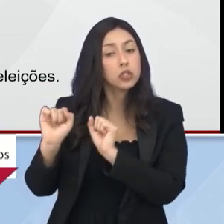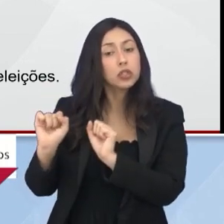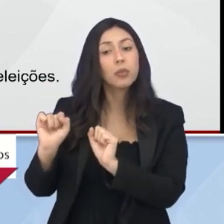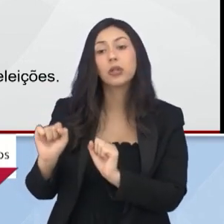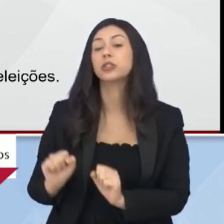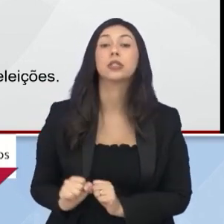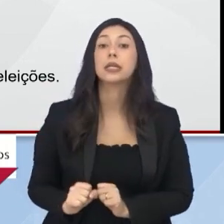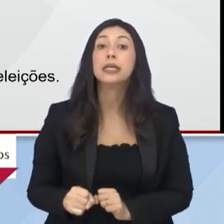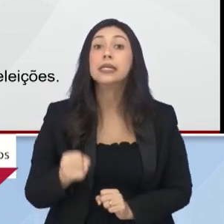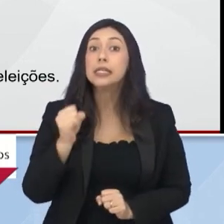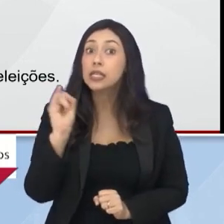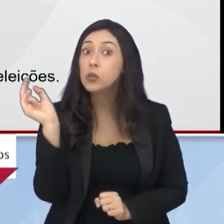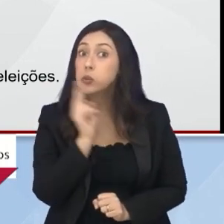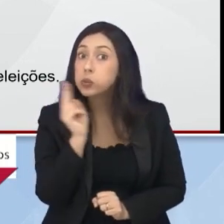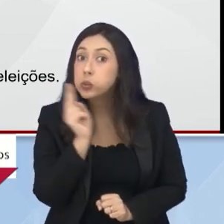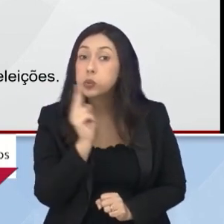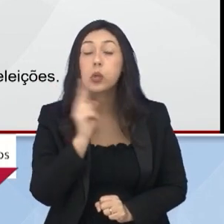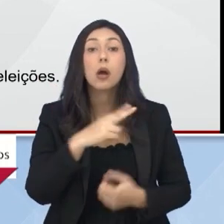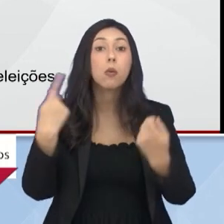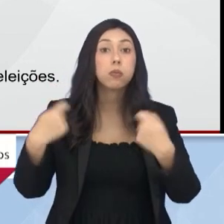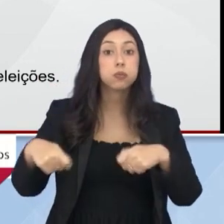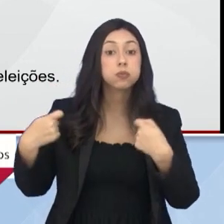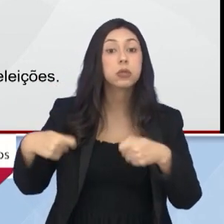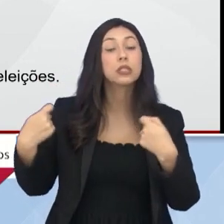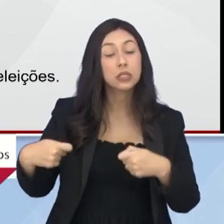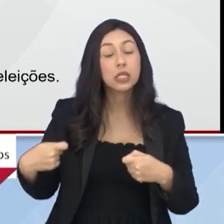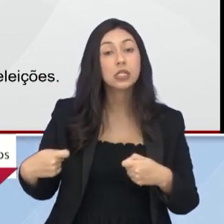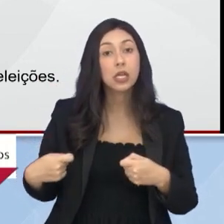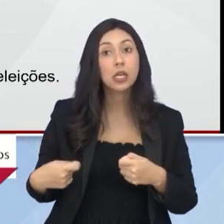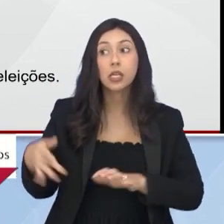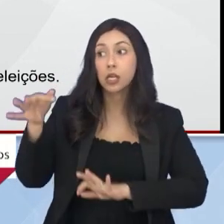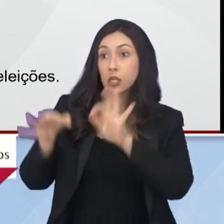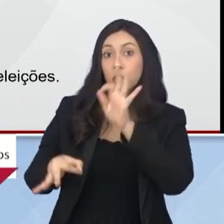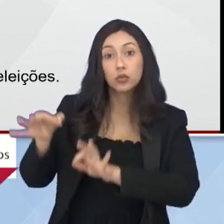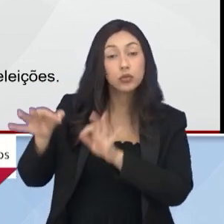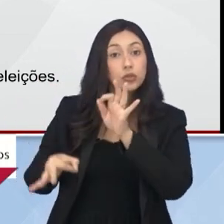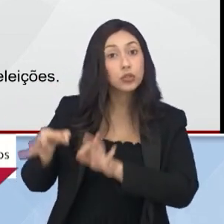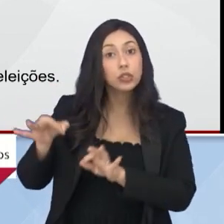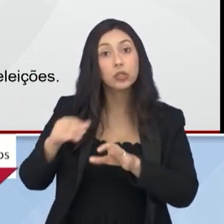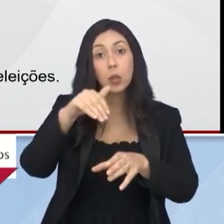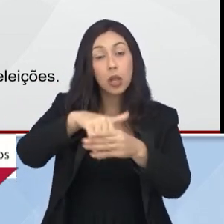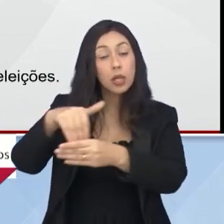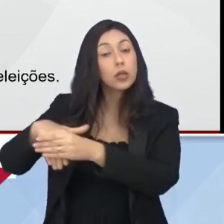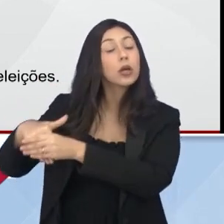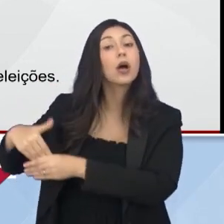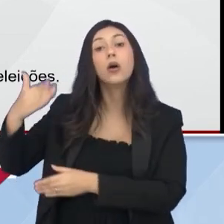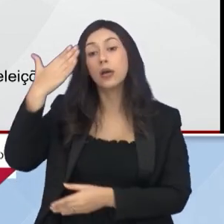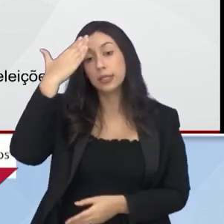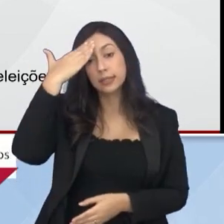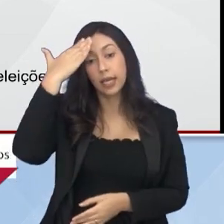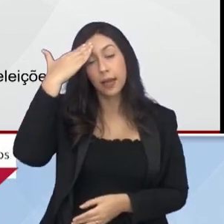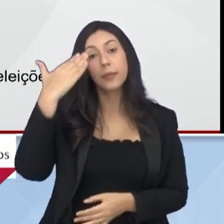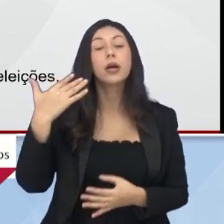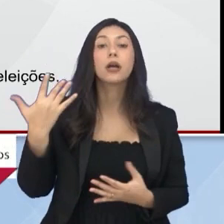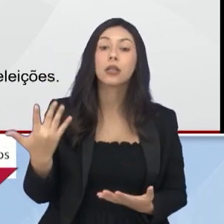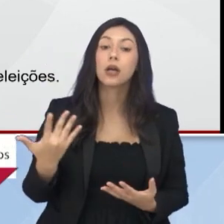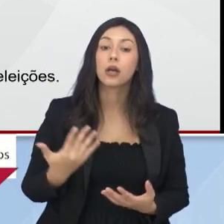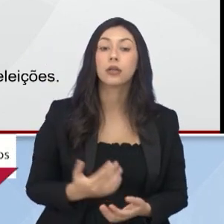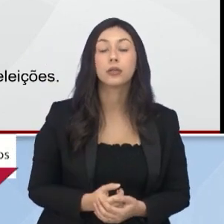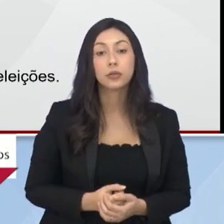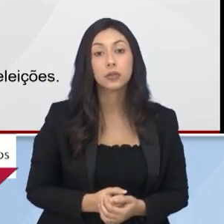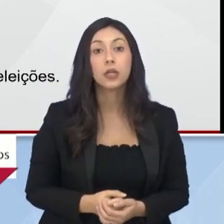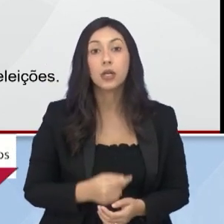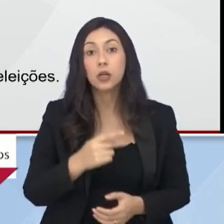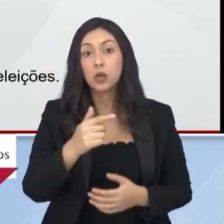urgente necessidade pública assim reconhecida pela justiça eleitoral os agentes públicos das esferas administrativas